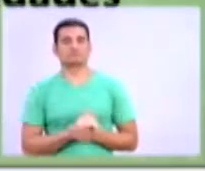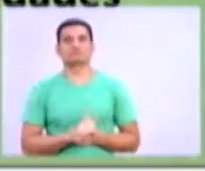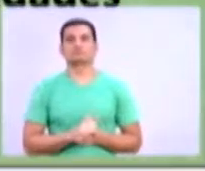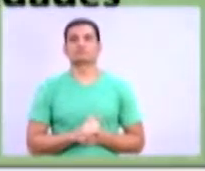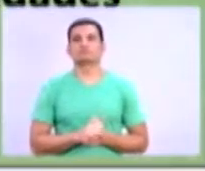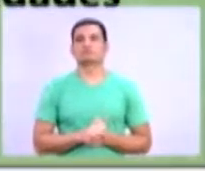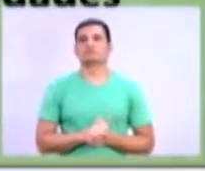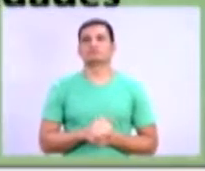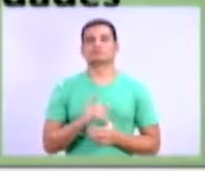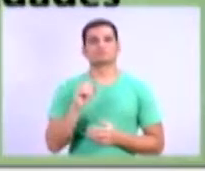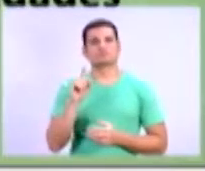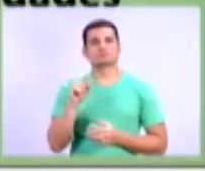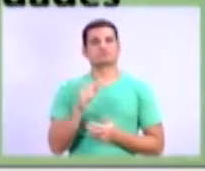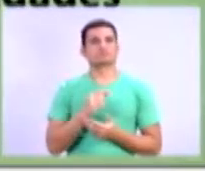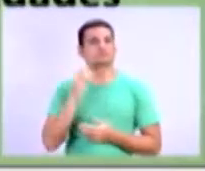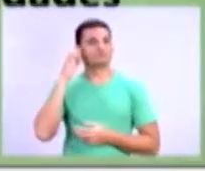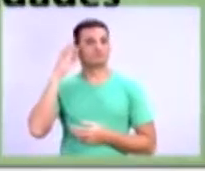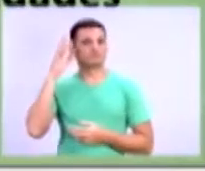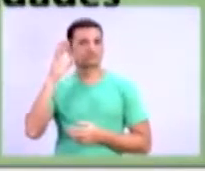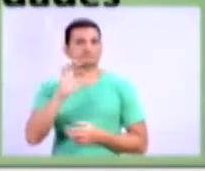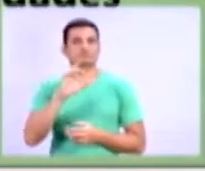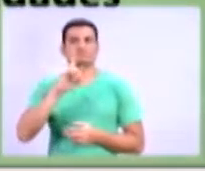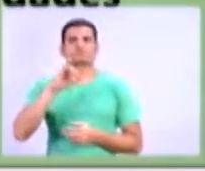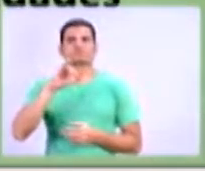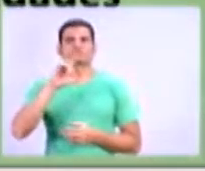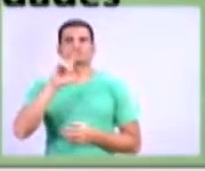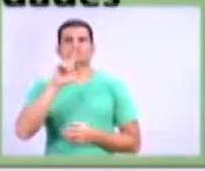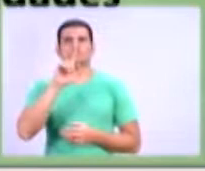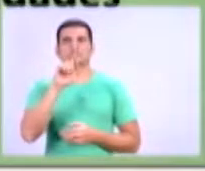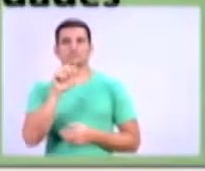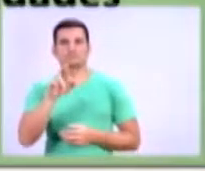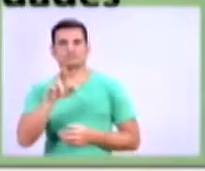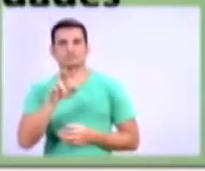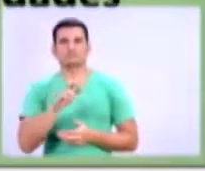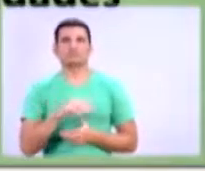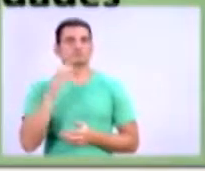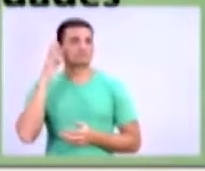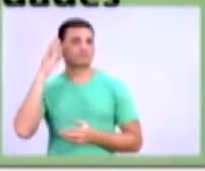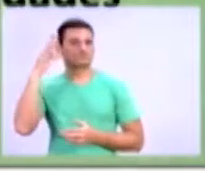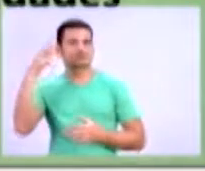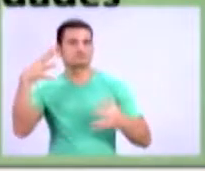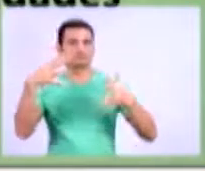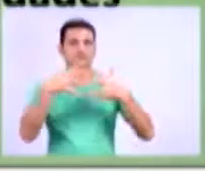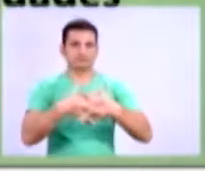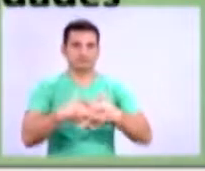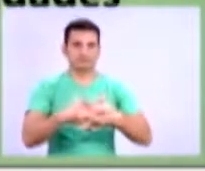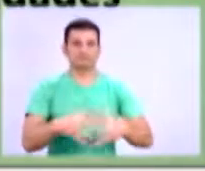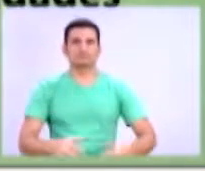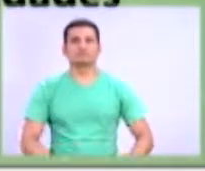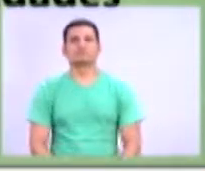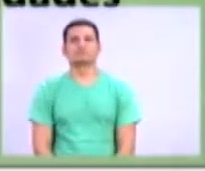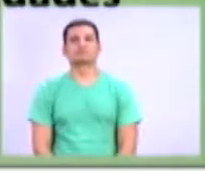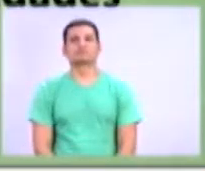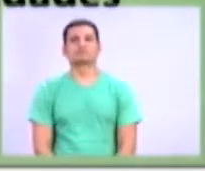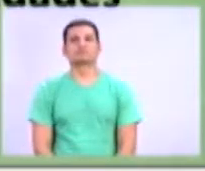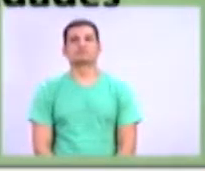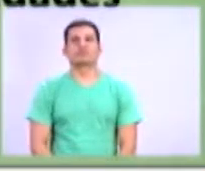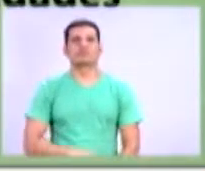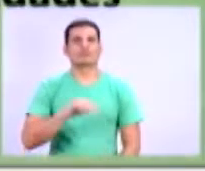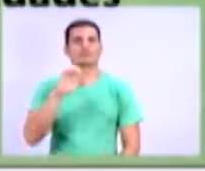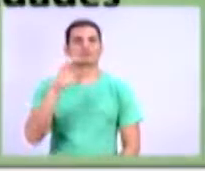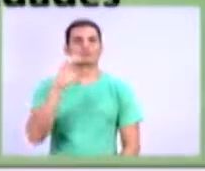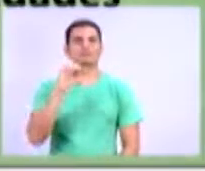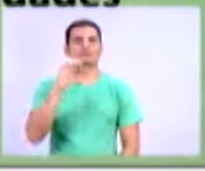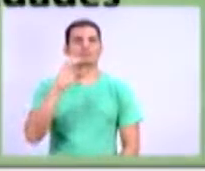parte da teoria de Edgar Morin, quando ele fala da teoria da complexidade. Então, a